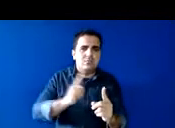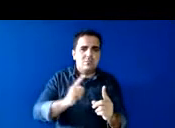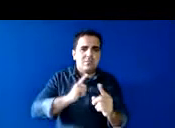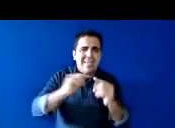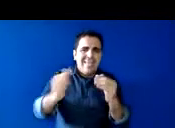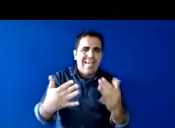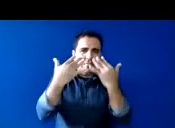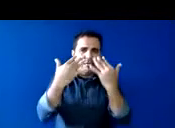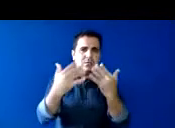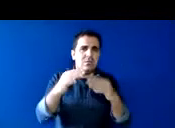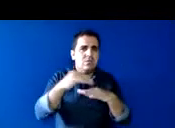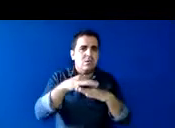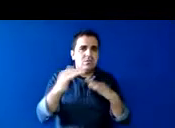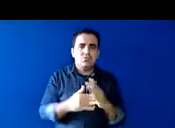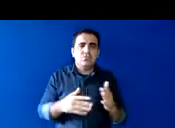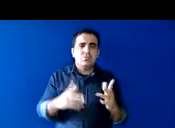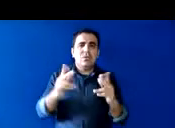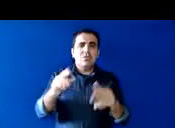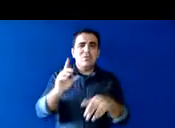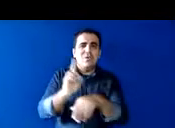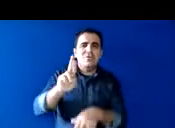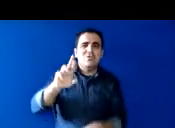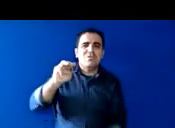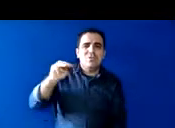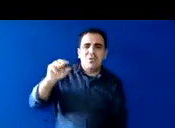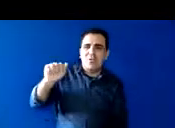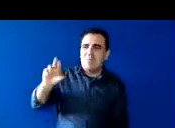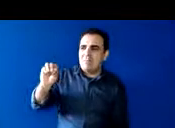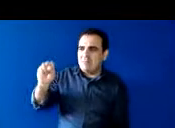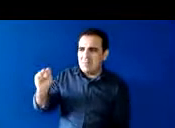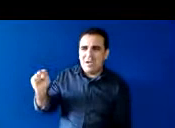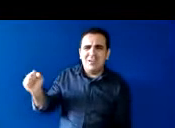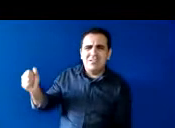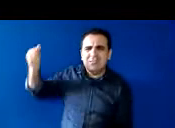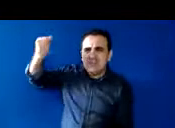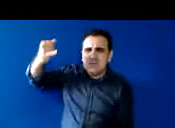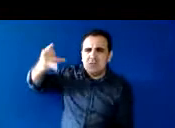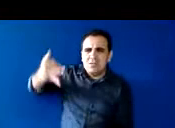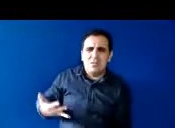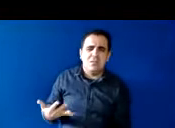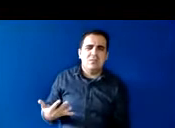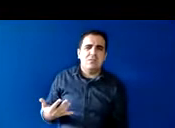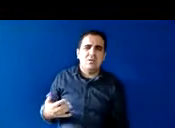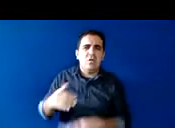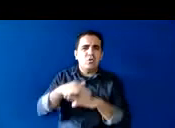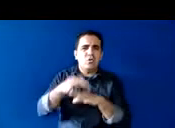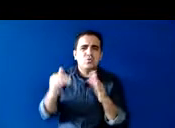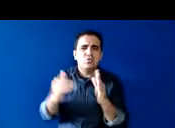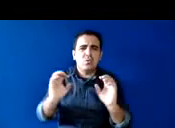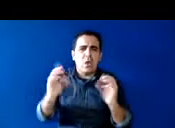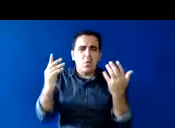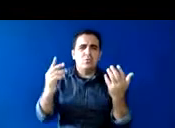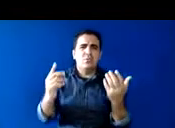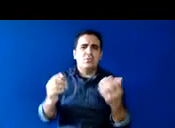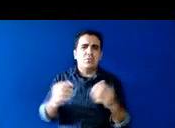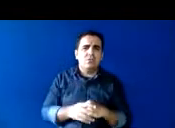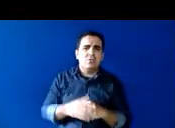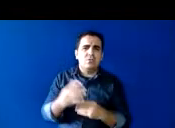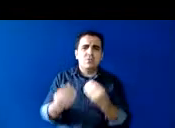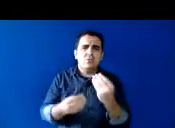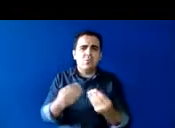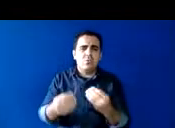seu território, como o doutor Marcos falou, né, assim, a tudo que acontece na sua vida, a vida como ela é, né,